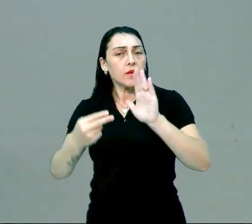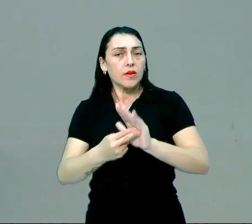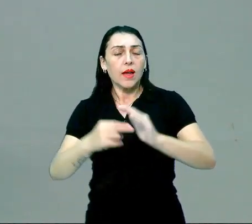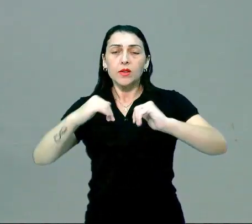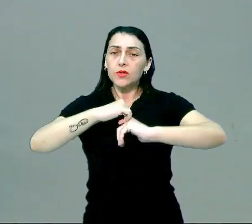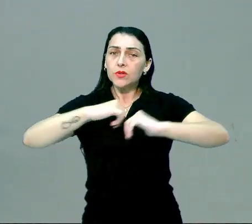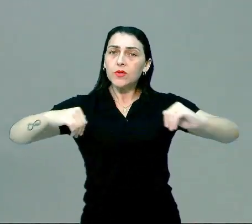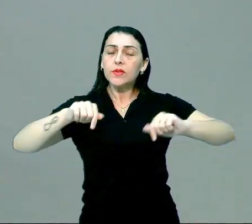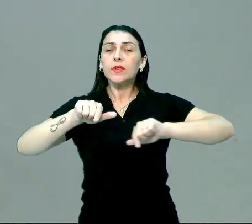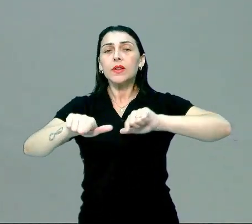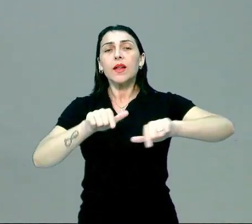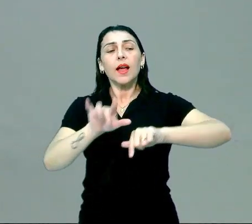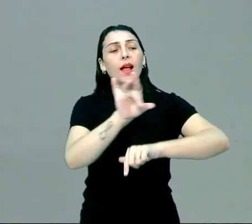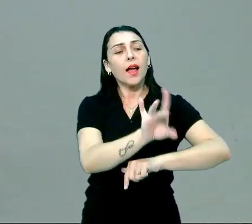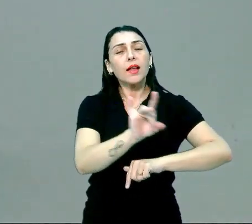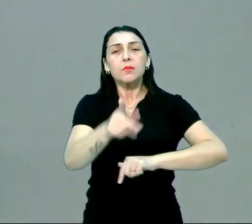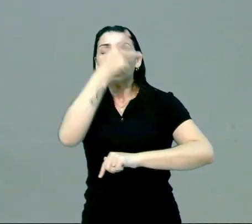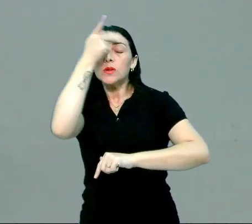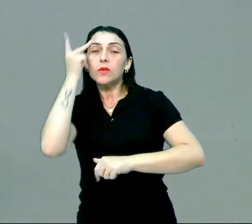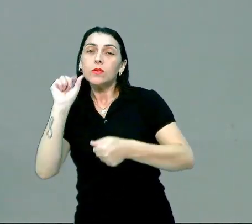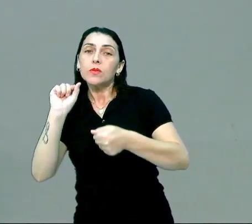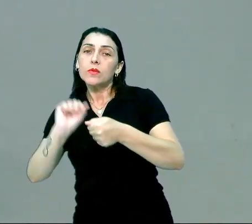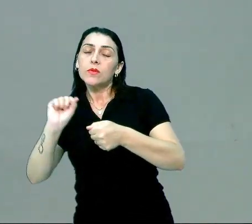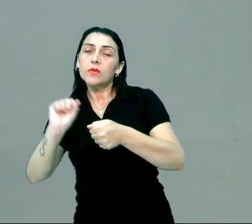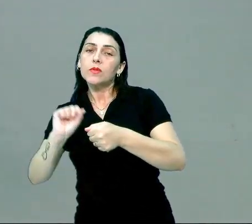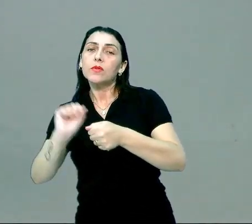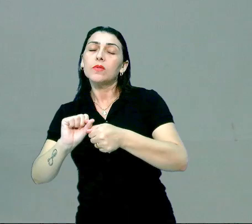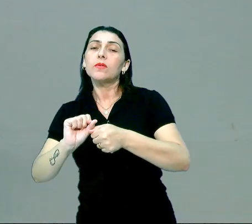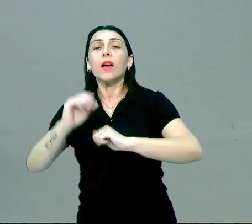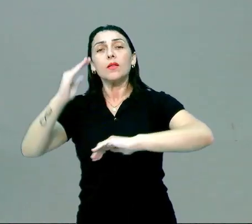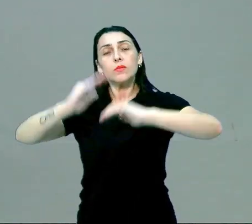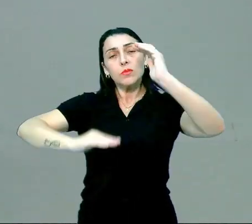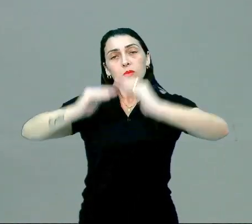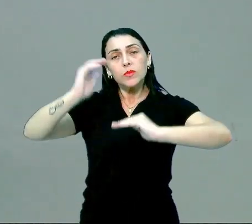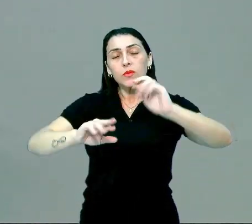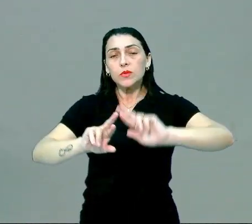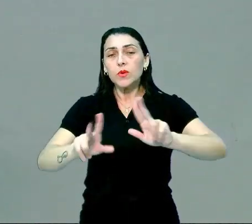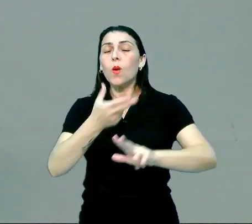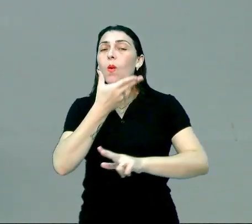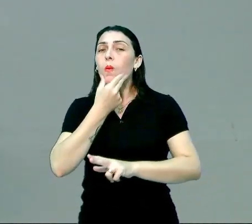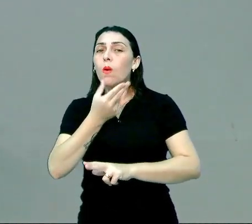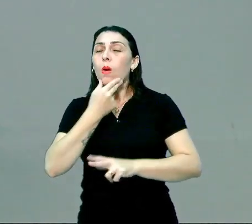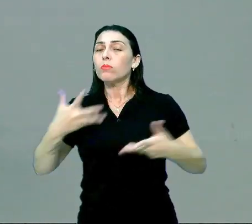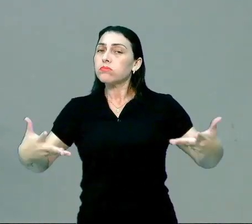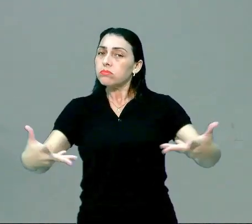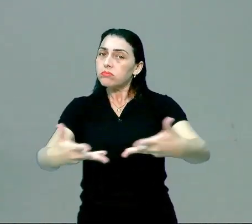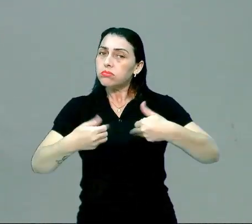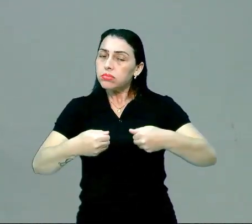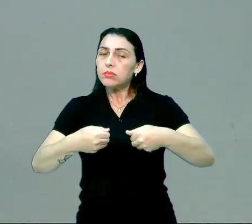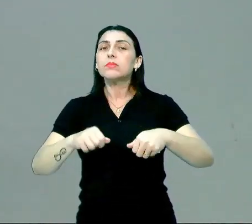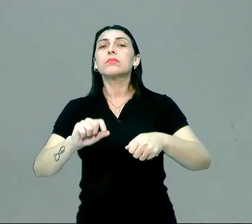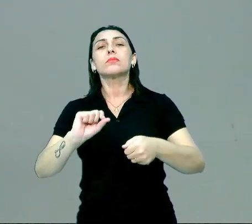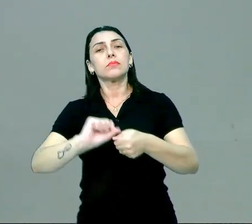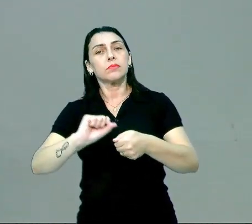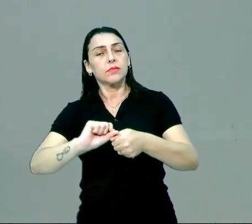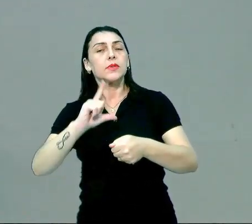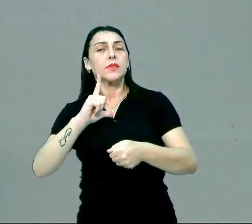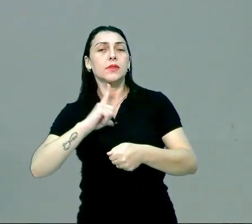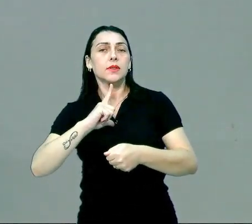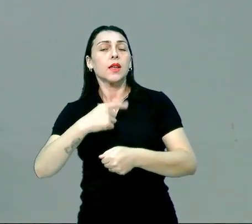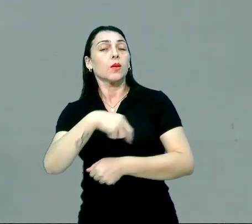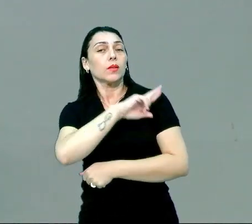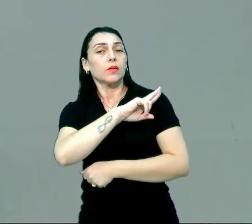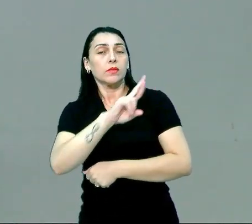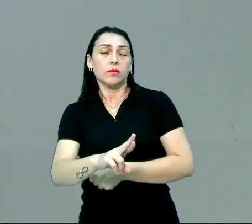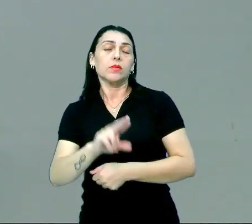a divisão do trabalho. Então, perceba, o homem, mesmo com as suas habilidades, mesmo com as suas